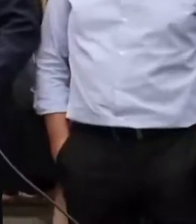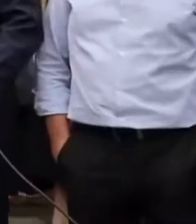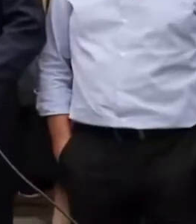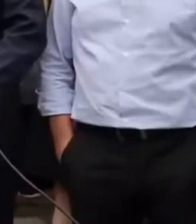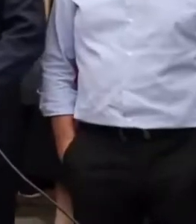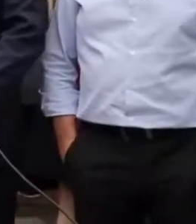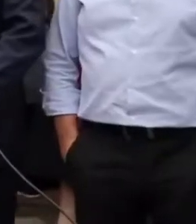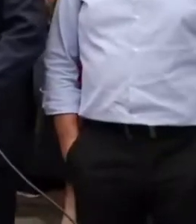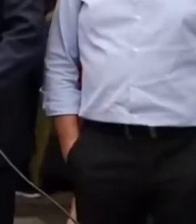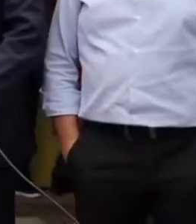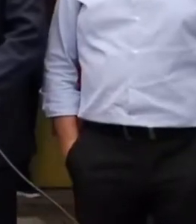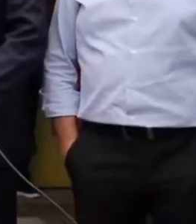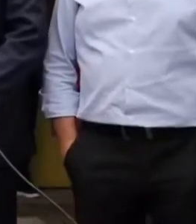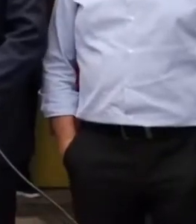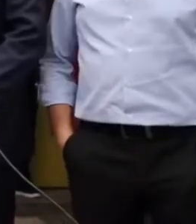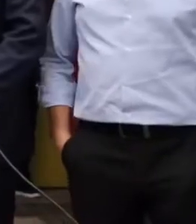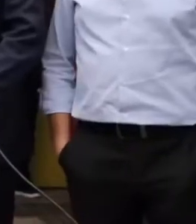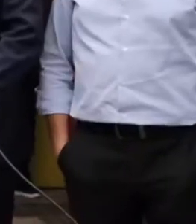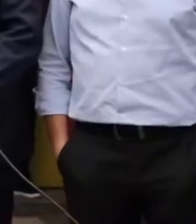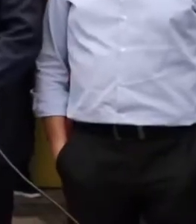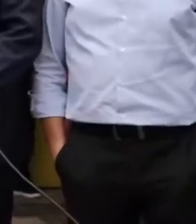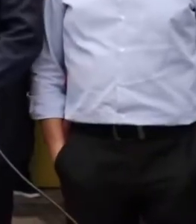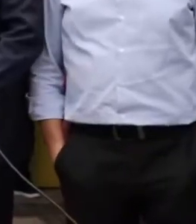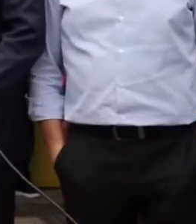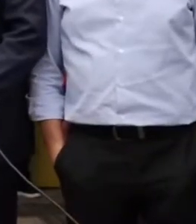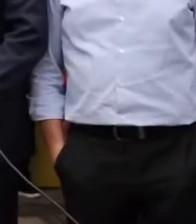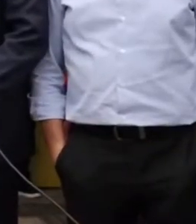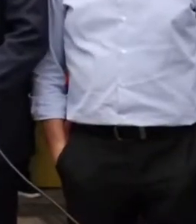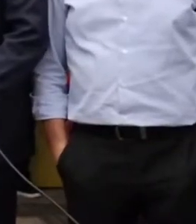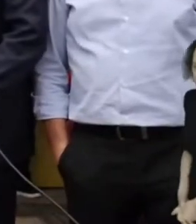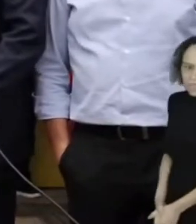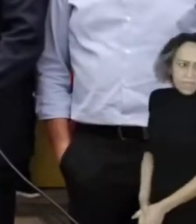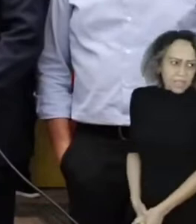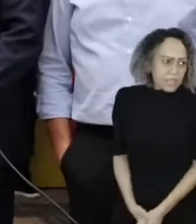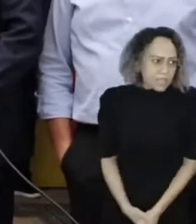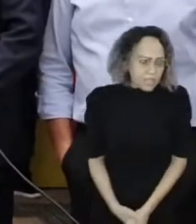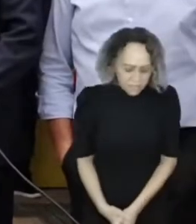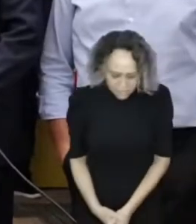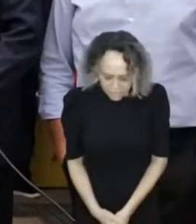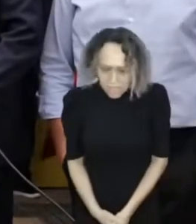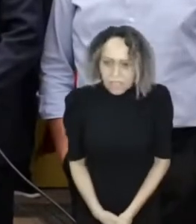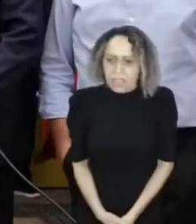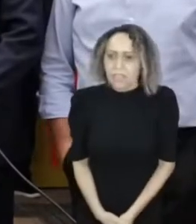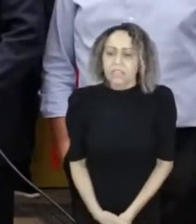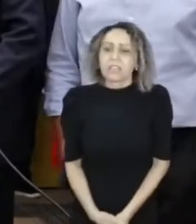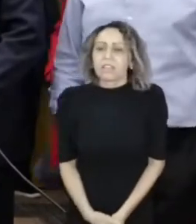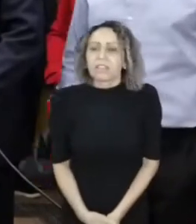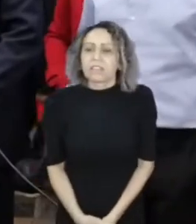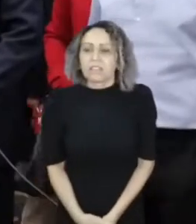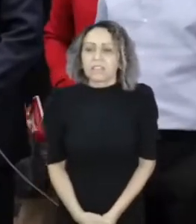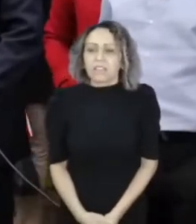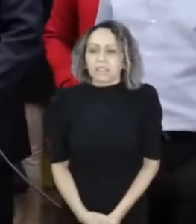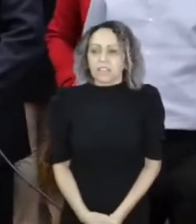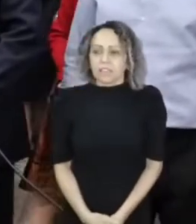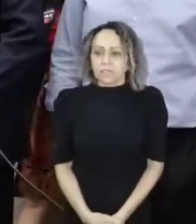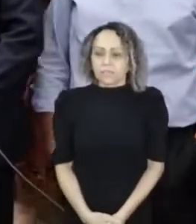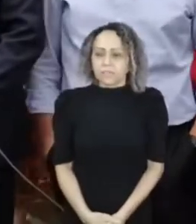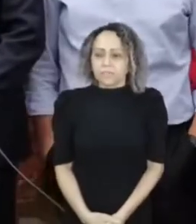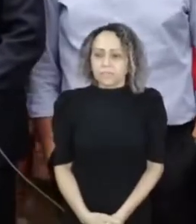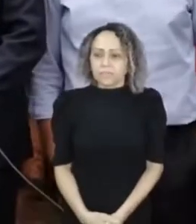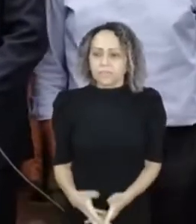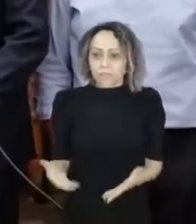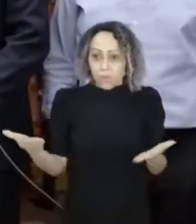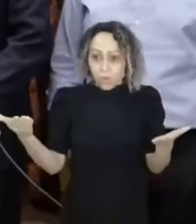Primeiro, desculpe o transtorno de vocês ir para um lugar e para outro, mas nós viemos aqui hoje, designados pelo vice-presidente